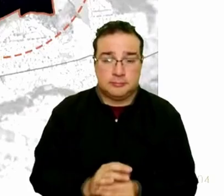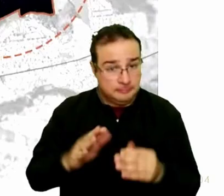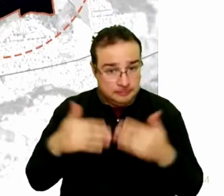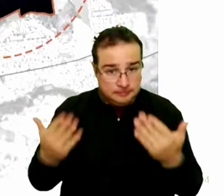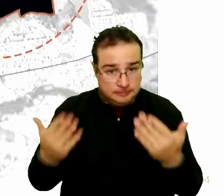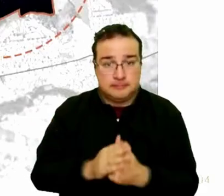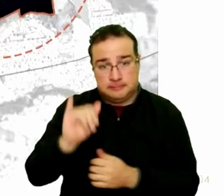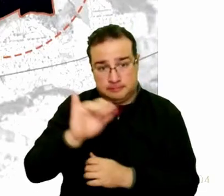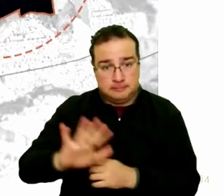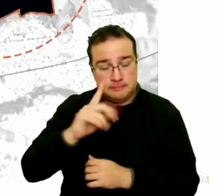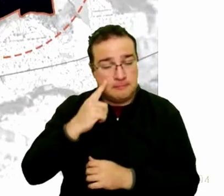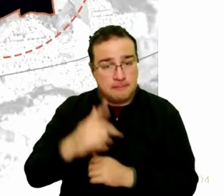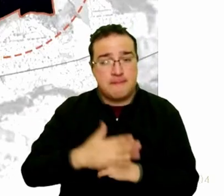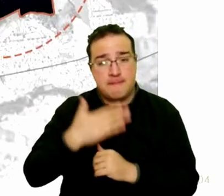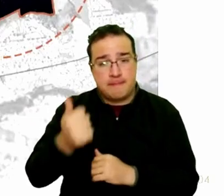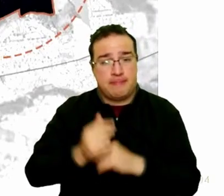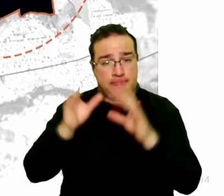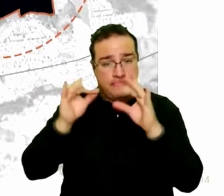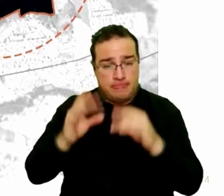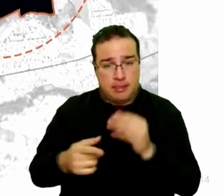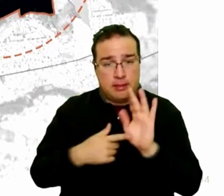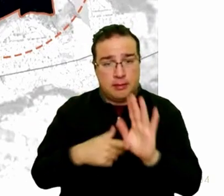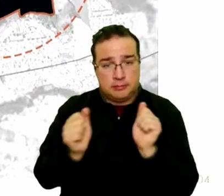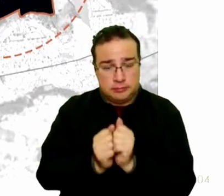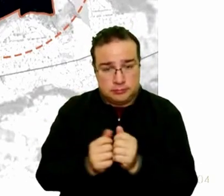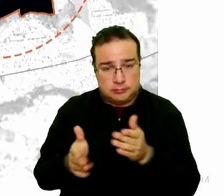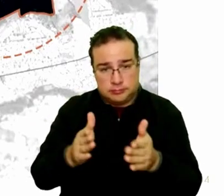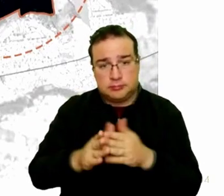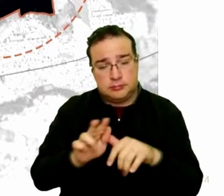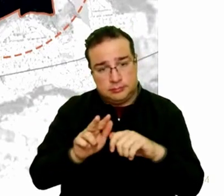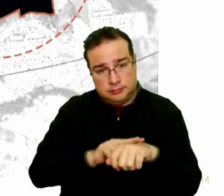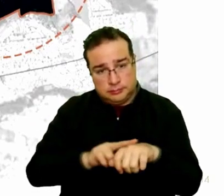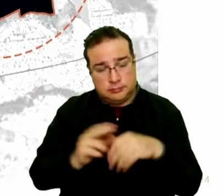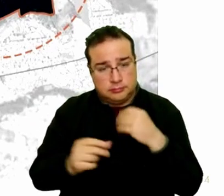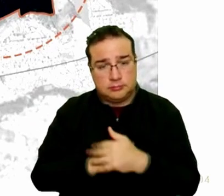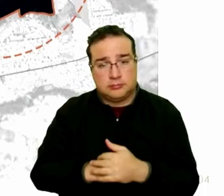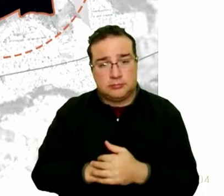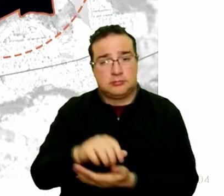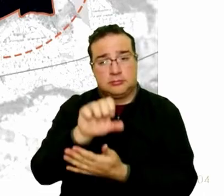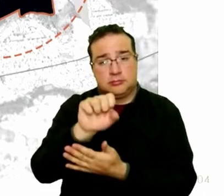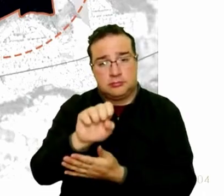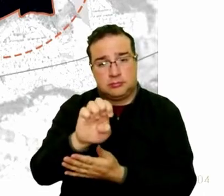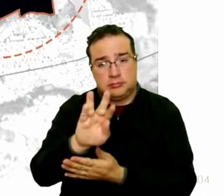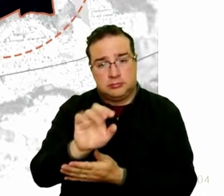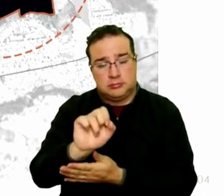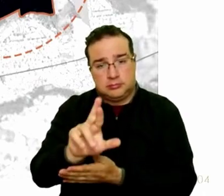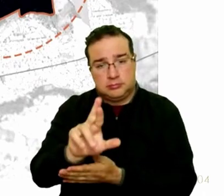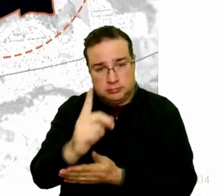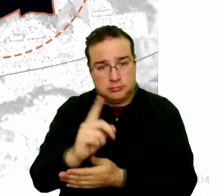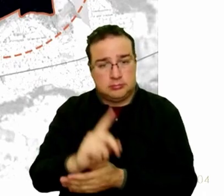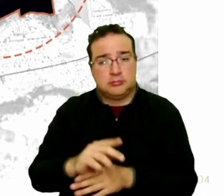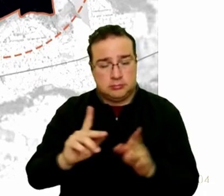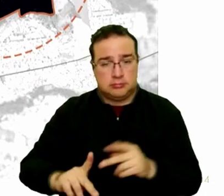Então, nessa imagem, vocês podem ver um pouco melhor agora os parques que compõem esse corredor verde. Então, o setor 1 compõe o Parque Arthur